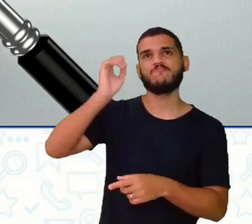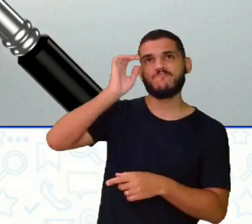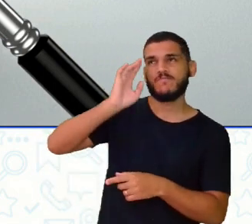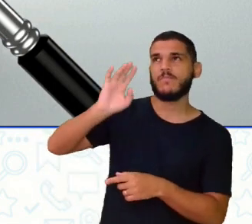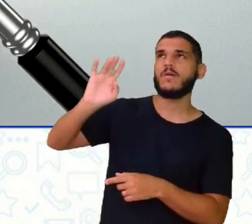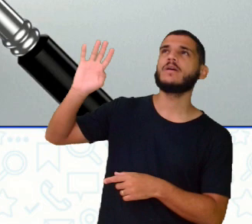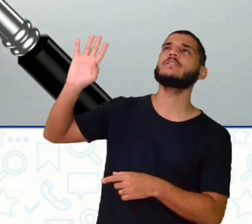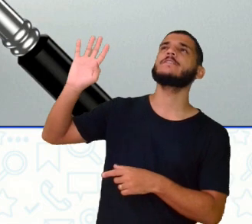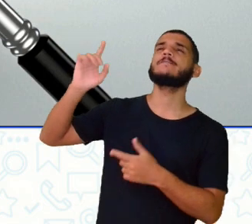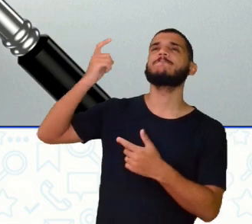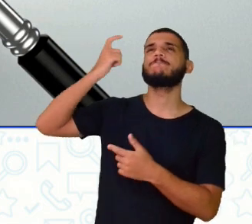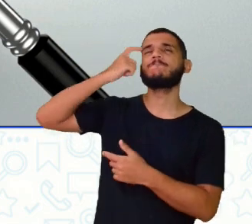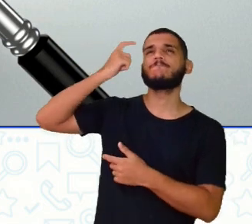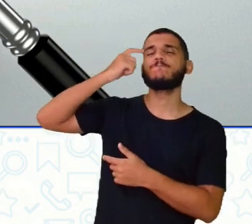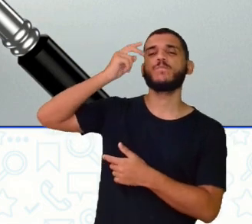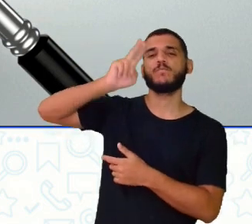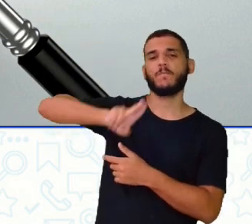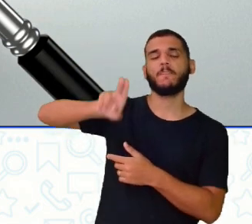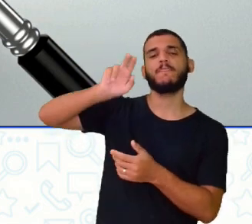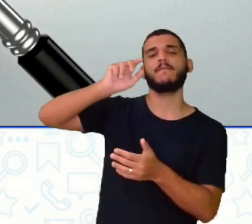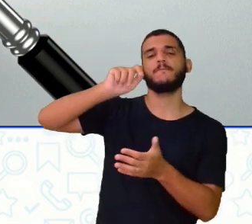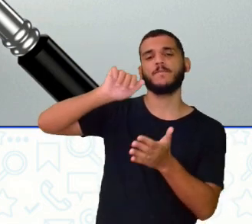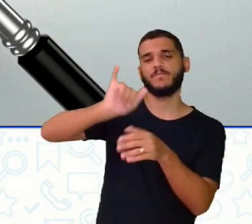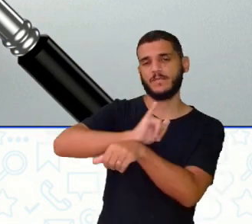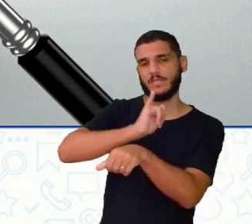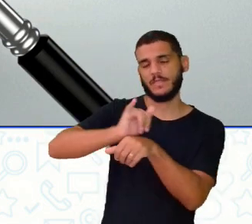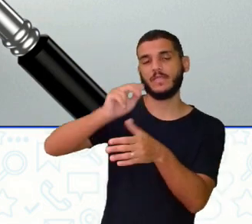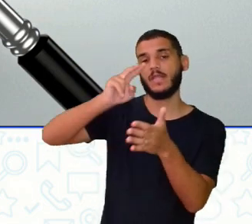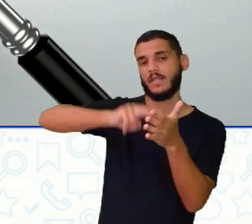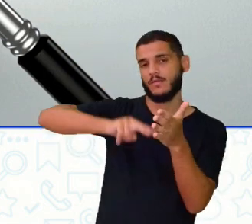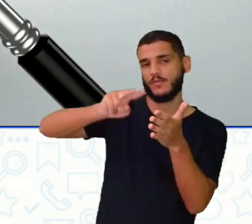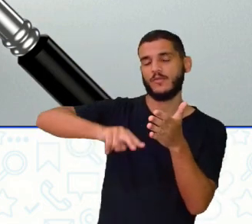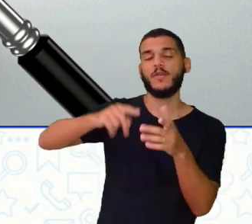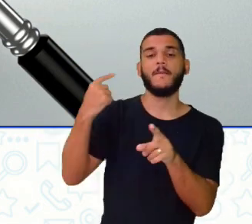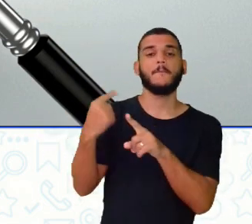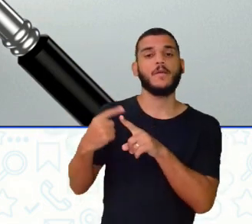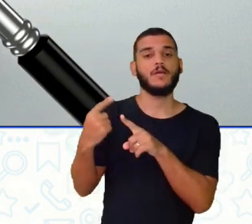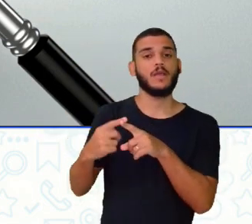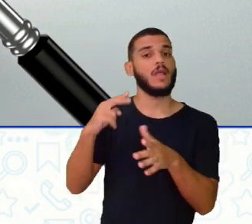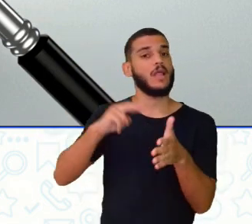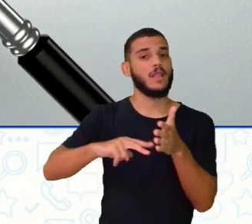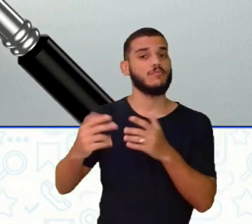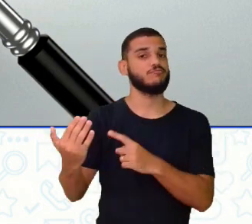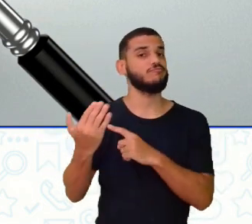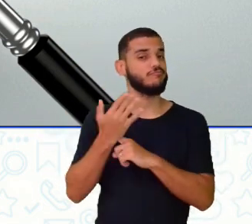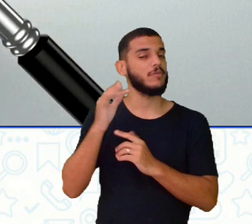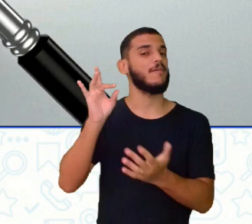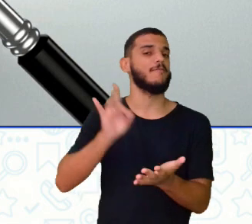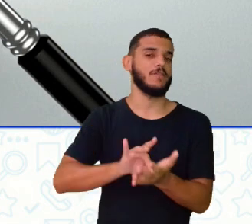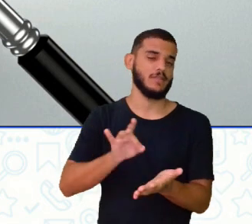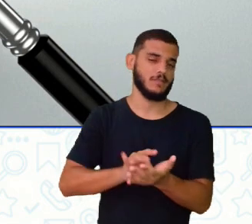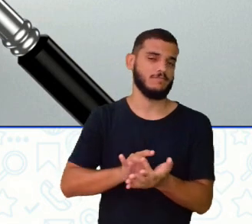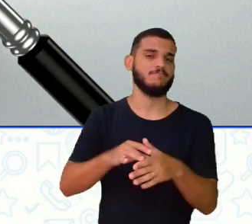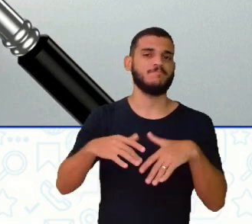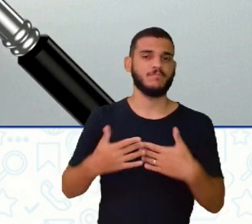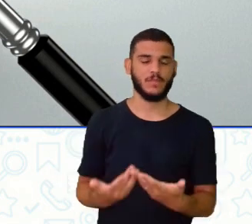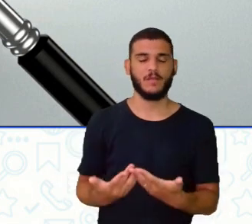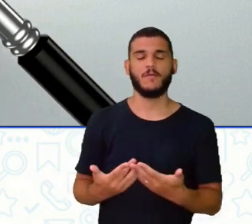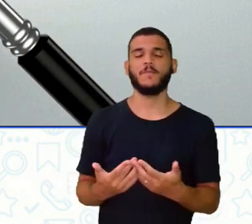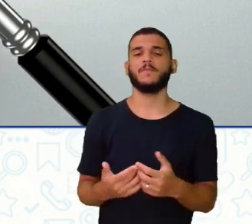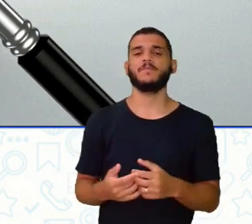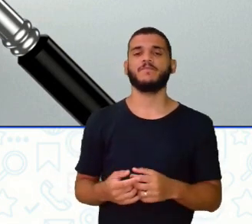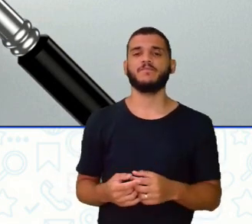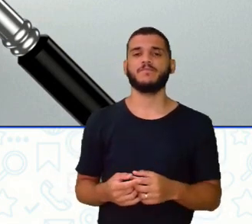não é? Por meio da leitura. Então, minha gente, a leitura, ela nos ajuda muito. E a